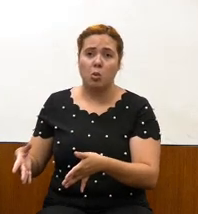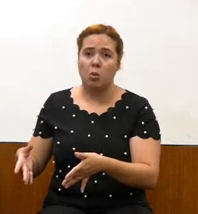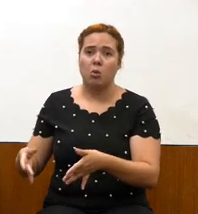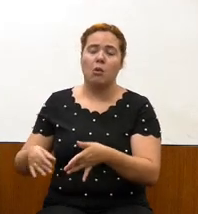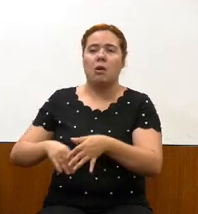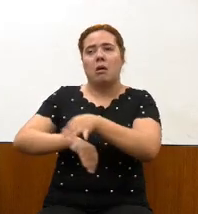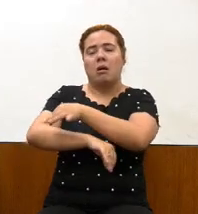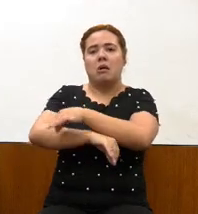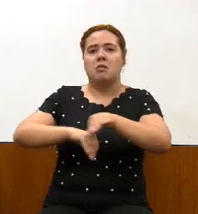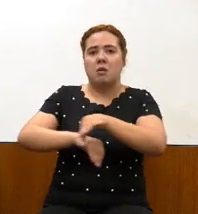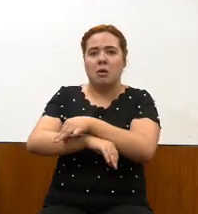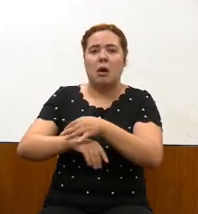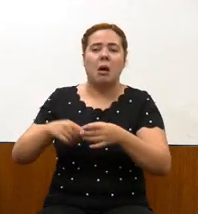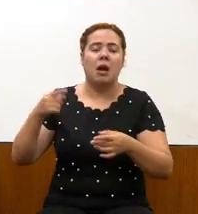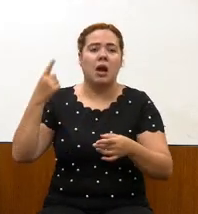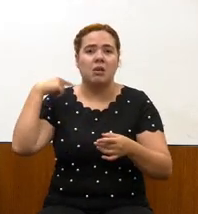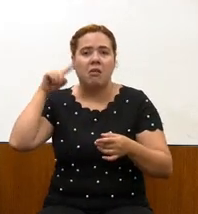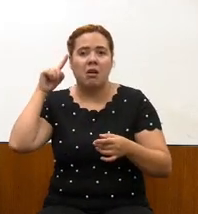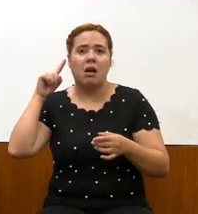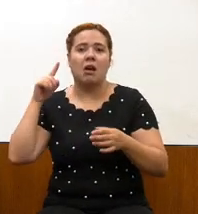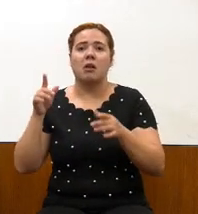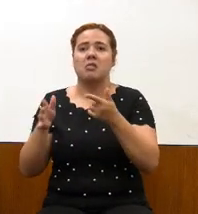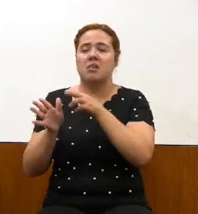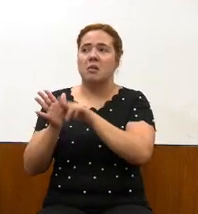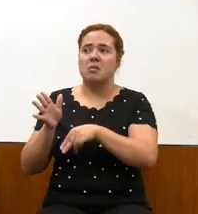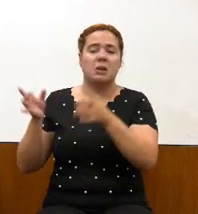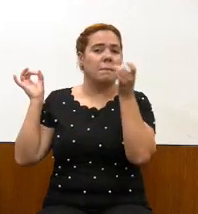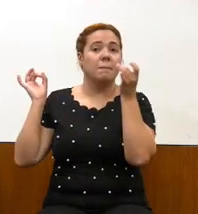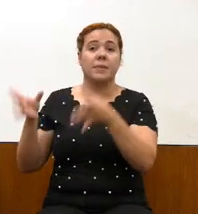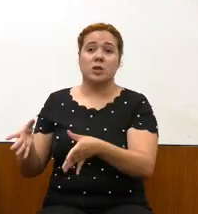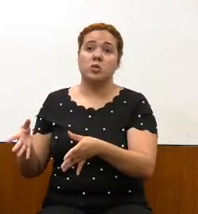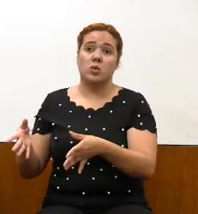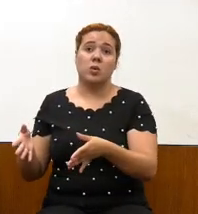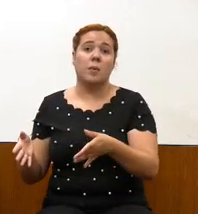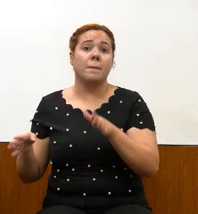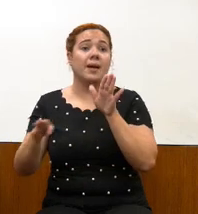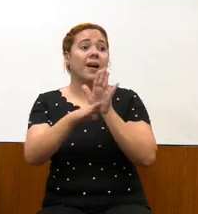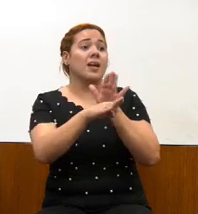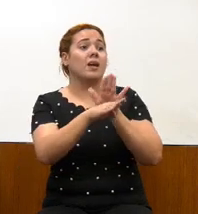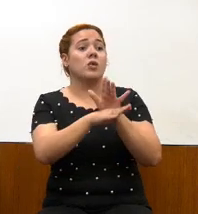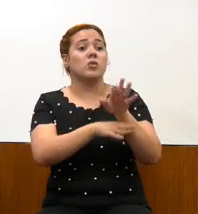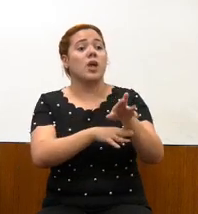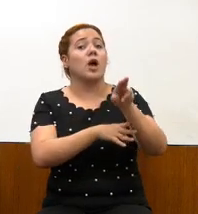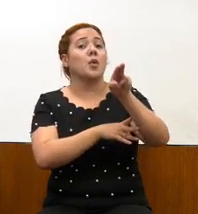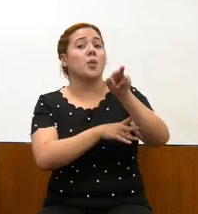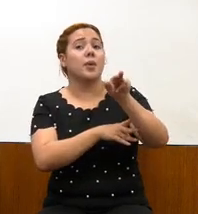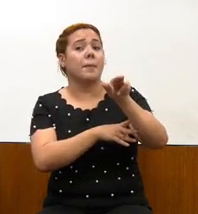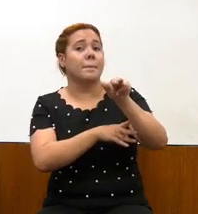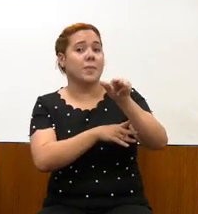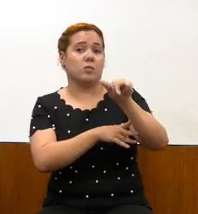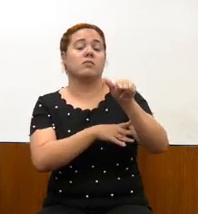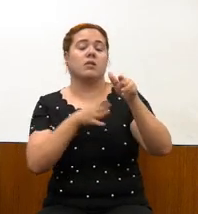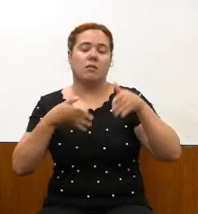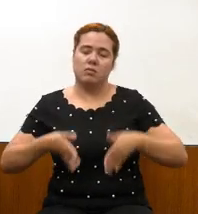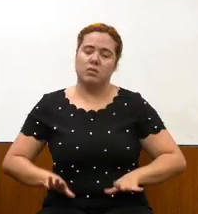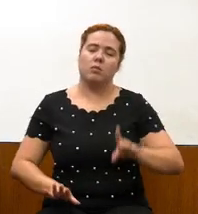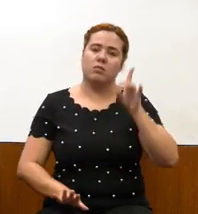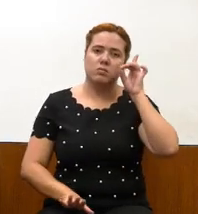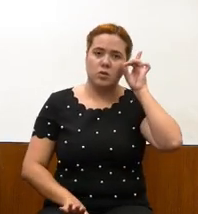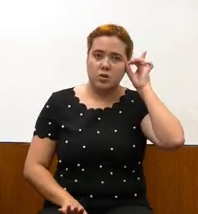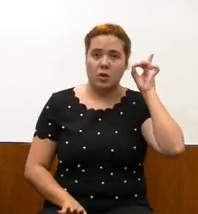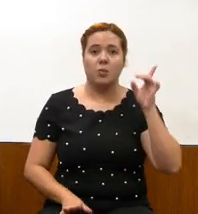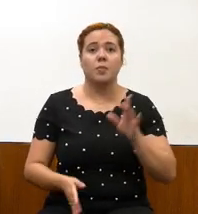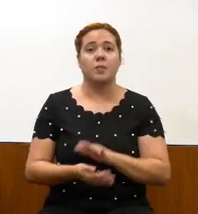Dudu para o parque, para Mineirão, para cinema, e hoje a gente atende mais de 1000 famílias. Eu represento, deputado,